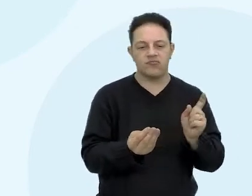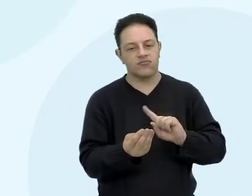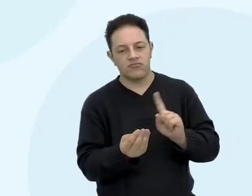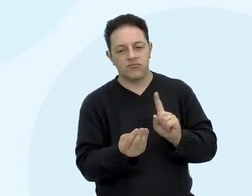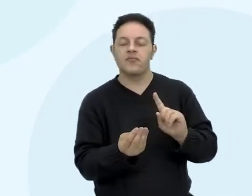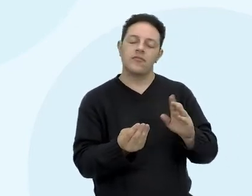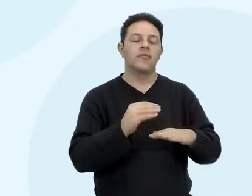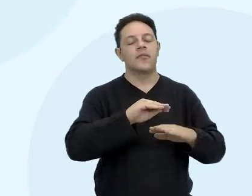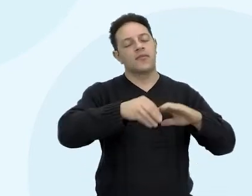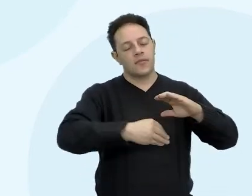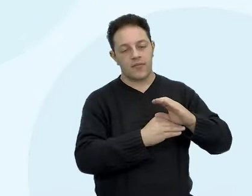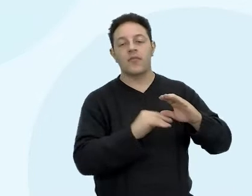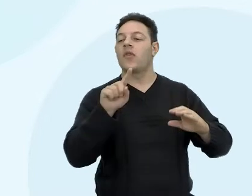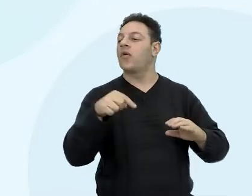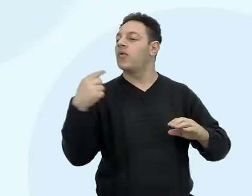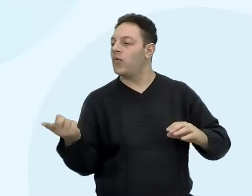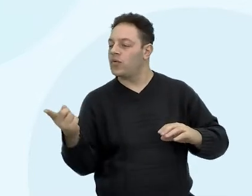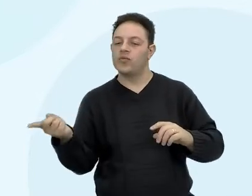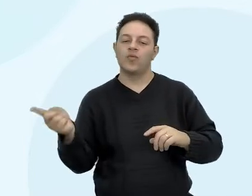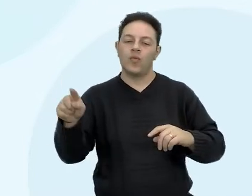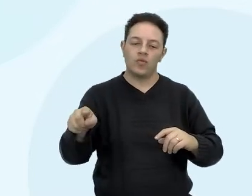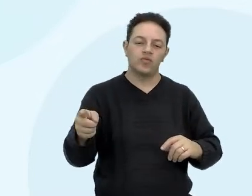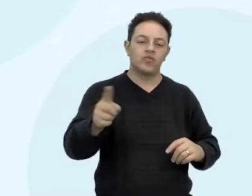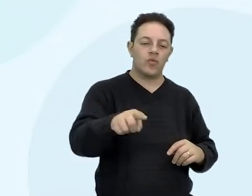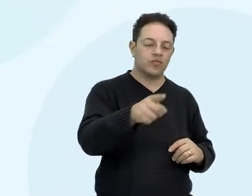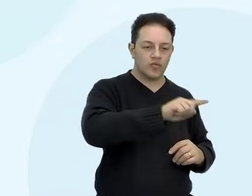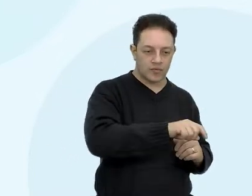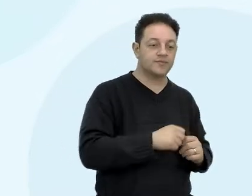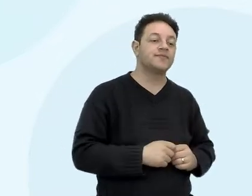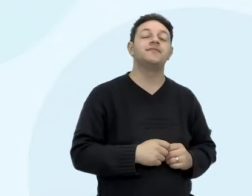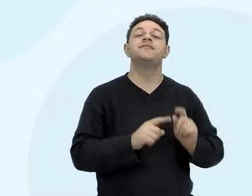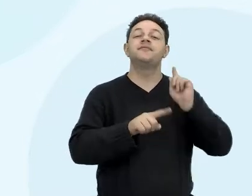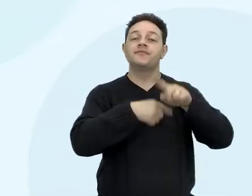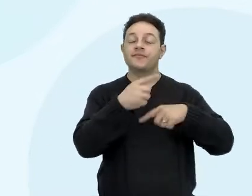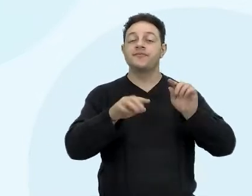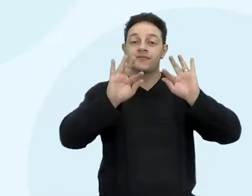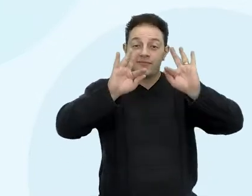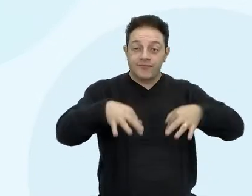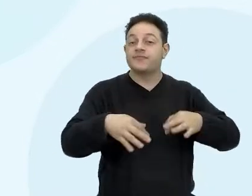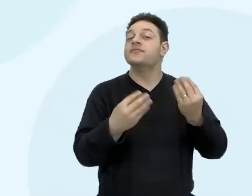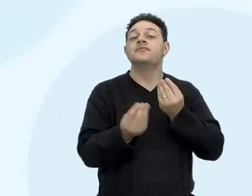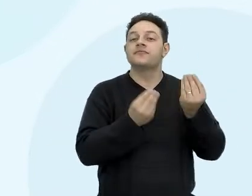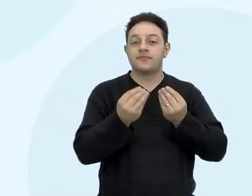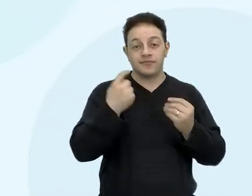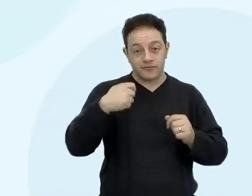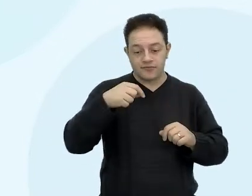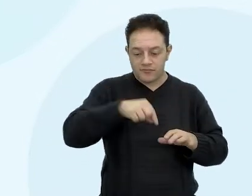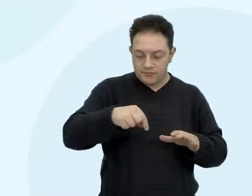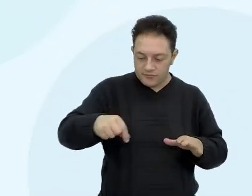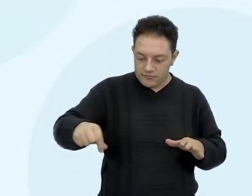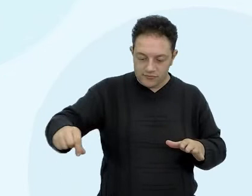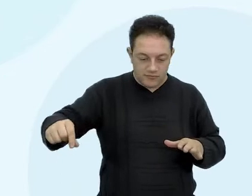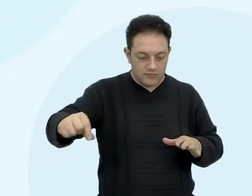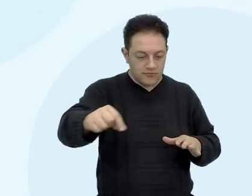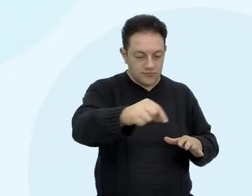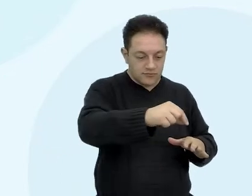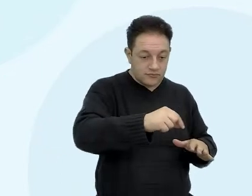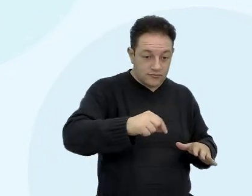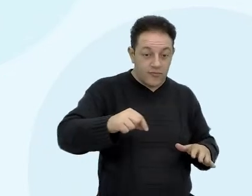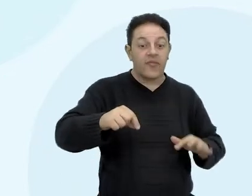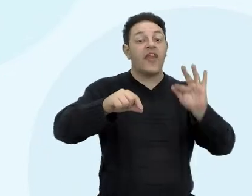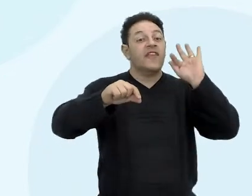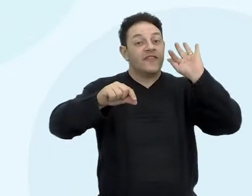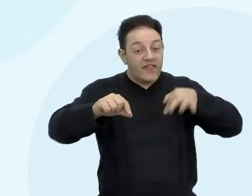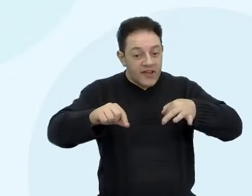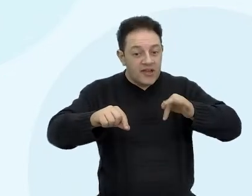outro jogador, sucessivamente falando aí. O jogo finaliza quando um jogador chega à posição final da trilha. Então,